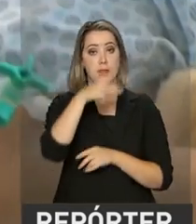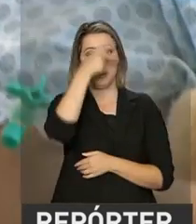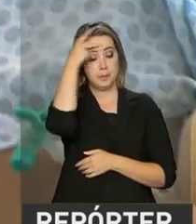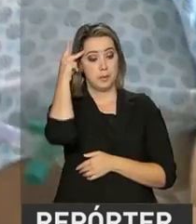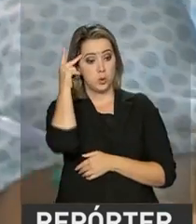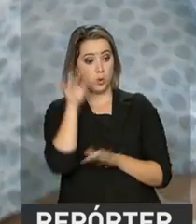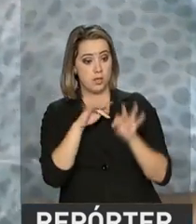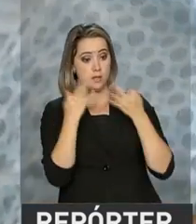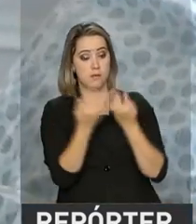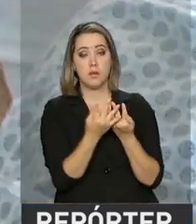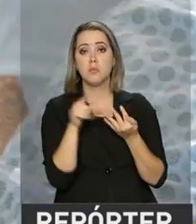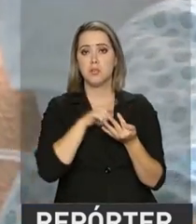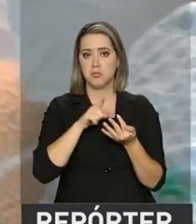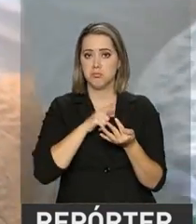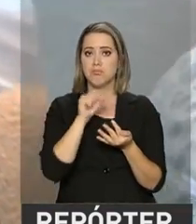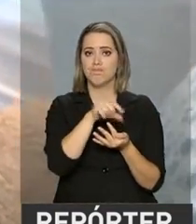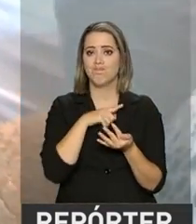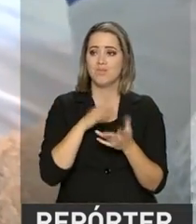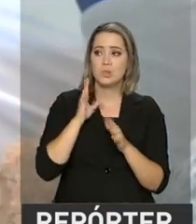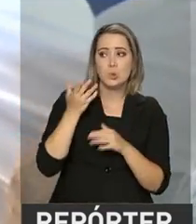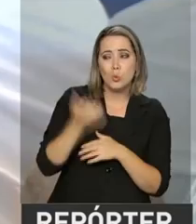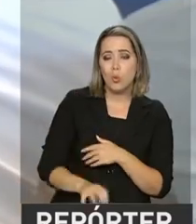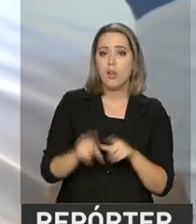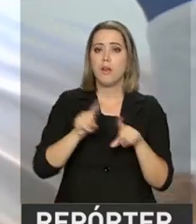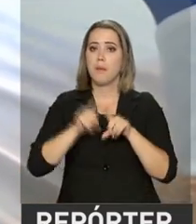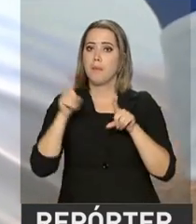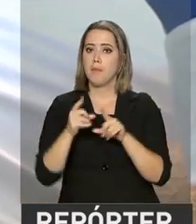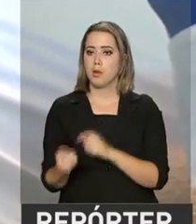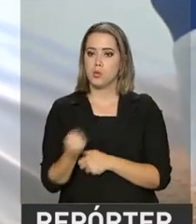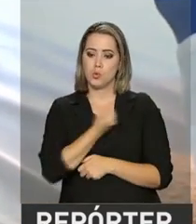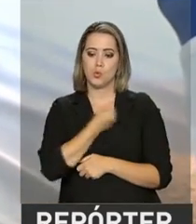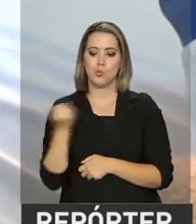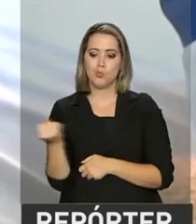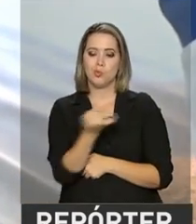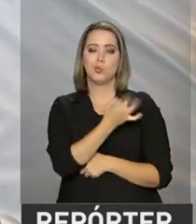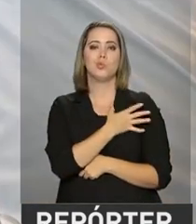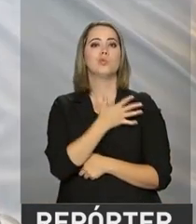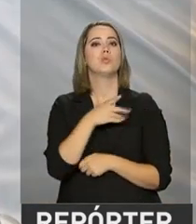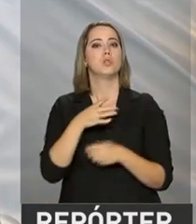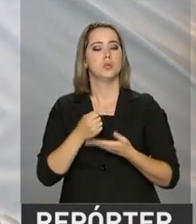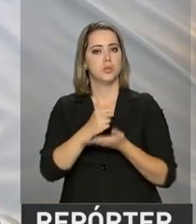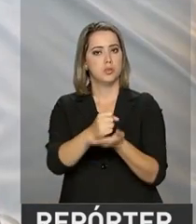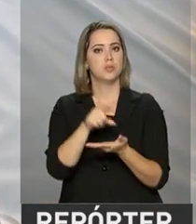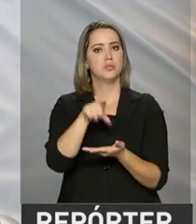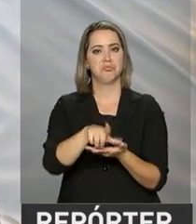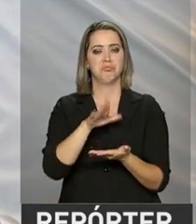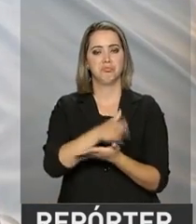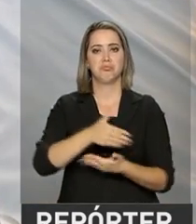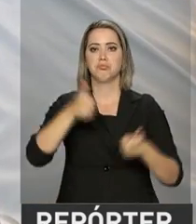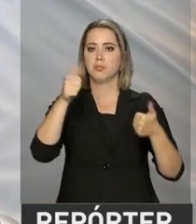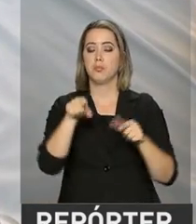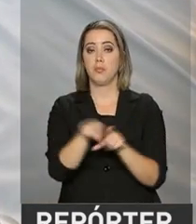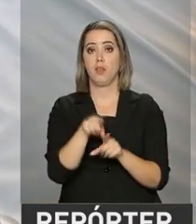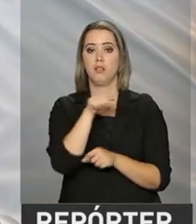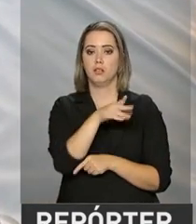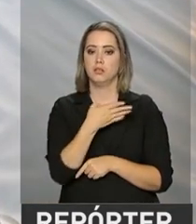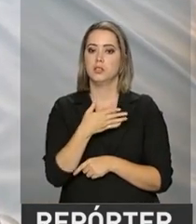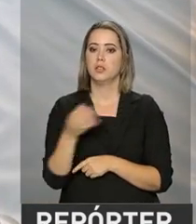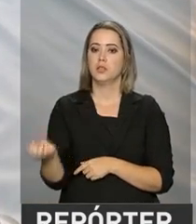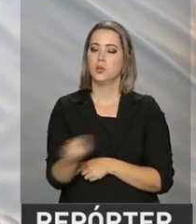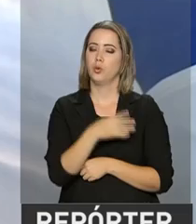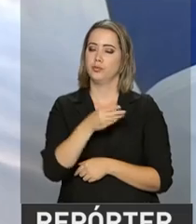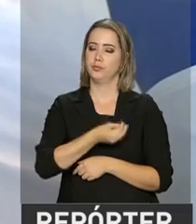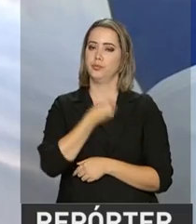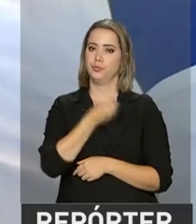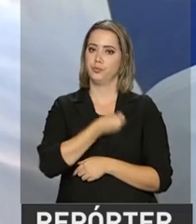familiares, o número de doações tem crescido no país e ajudado pessoas como Vera Lúcia, que mal pode esperar para começar uma nova